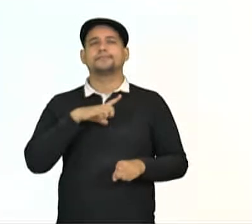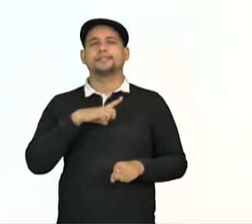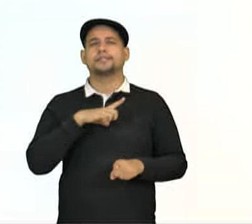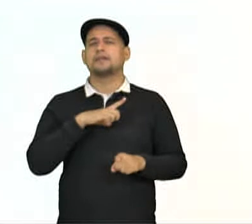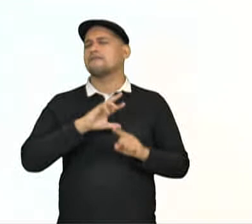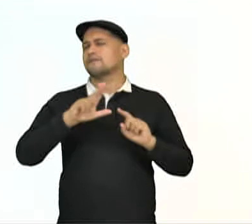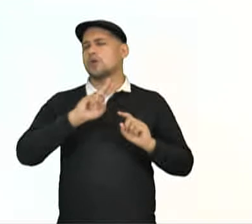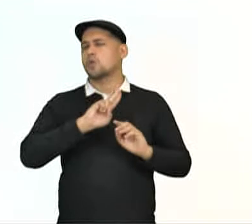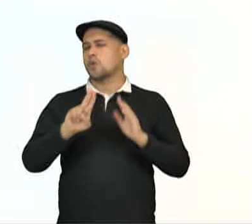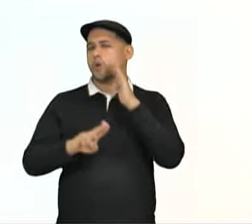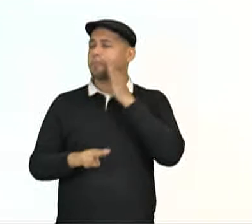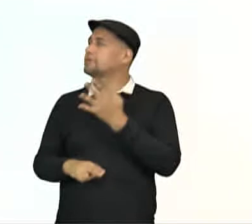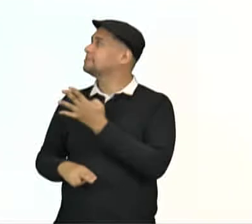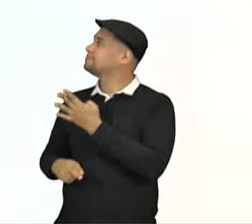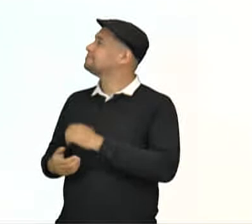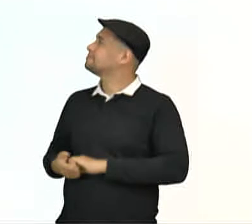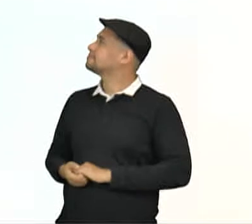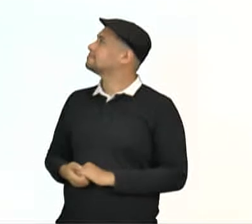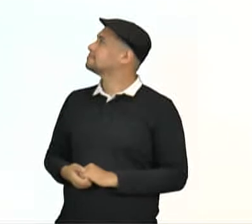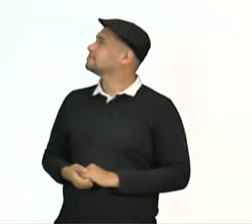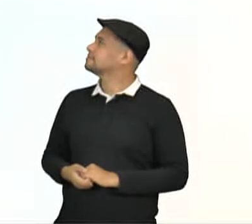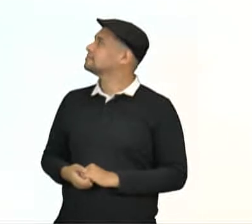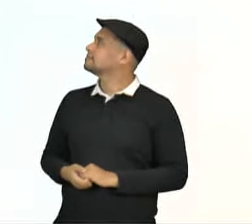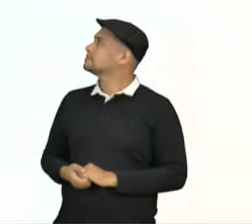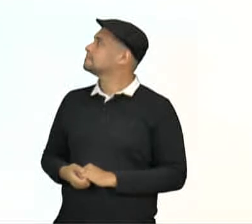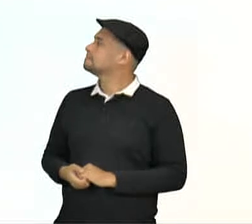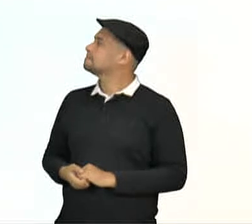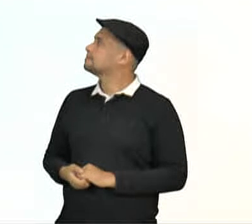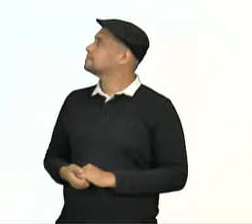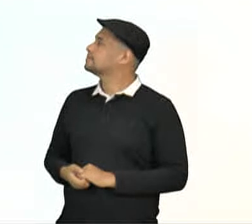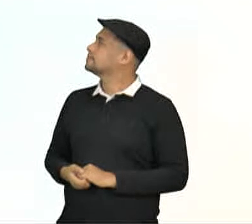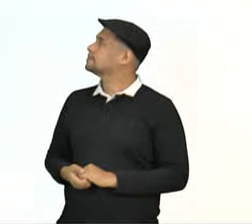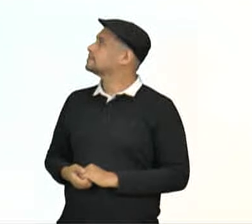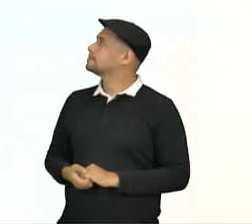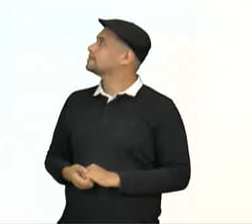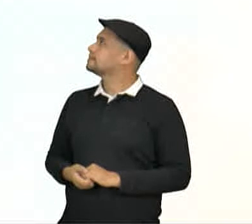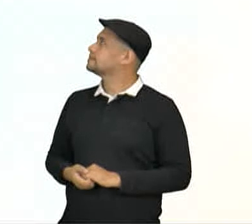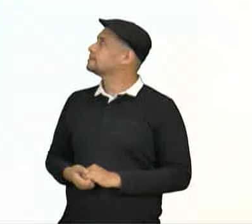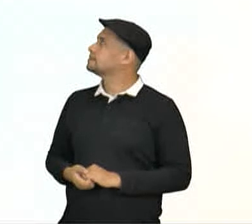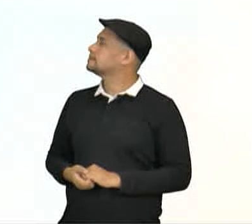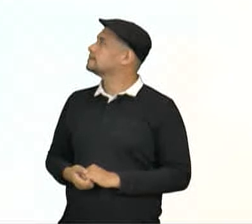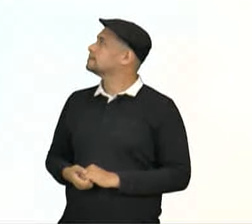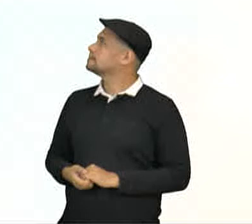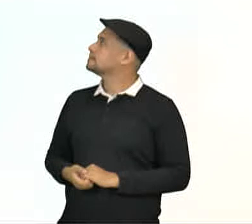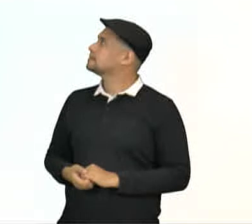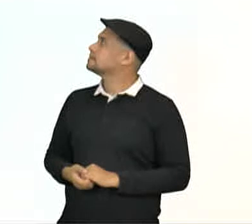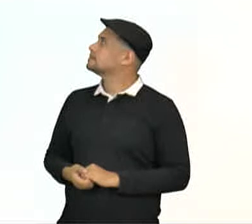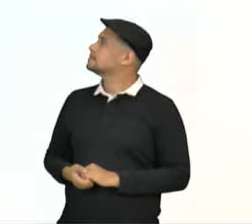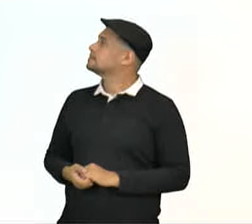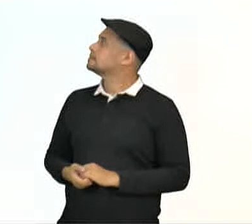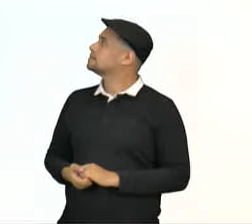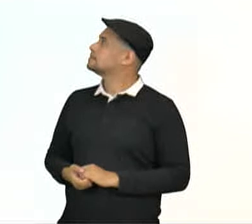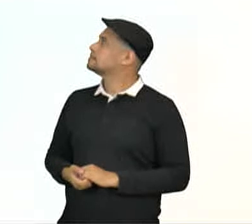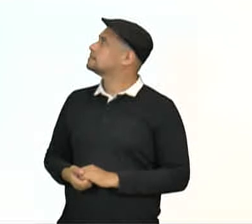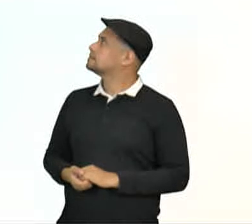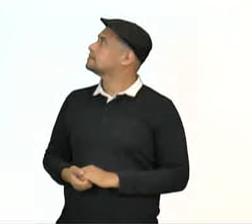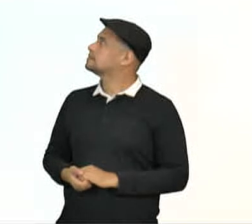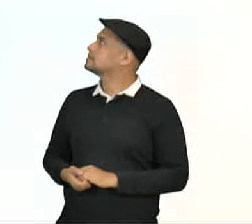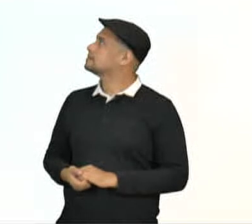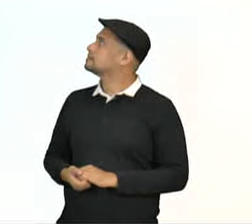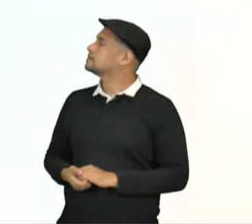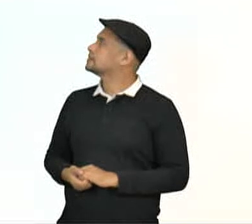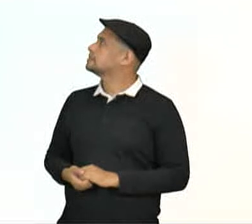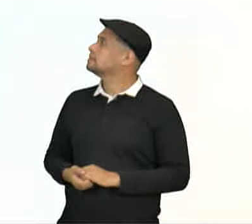Carlos Carrà, Fortunato De Pero, que era aquela primeira obra, o Metrô, que eu mostrei na frente, Gino Severini, Giacomo Balla, Luiz Russolo,